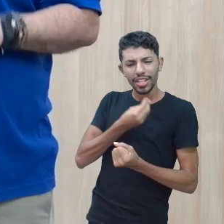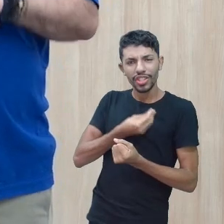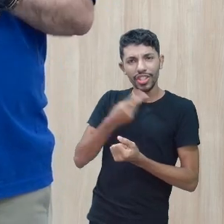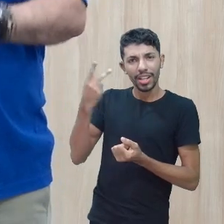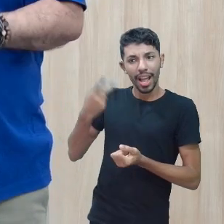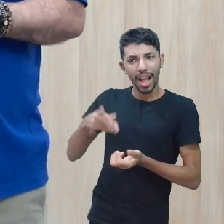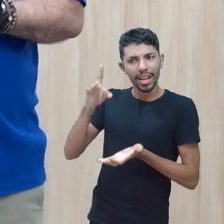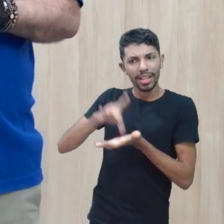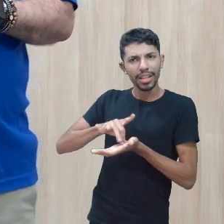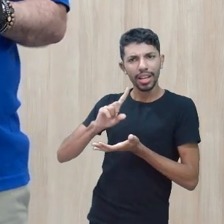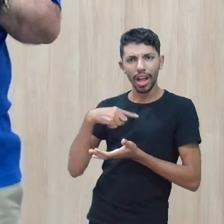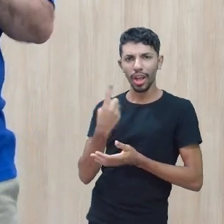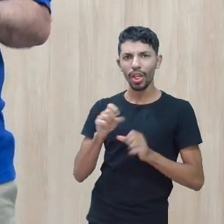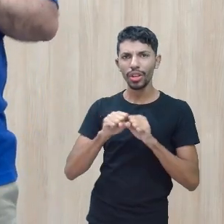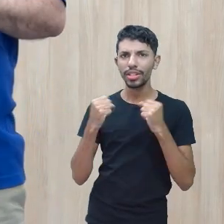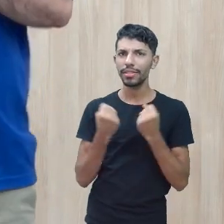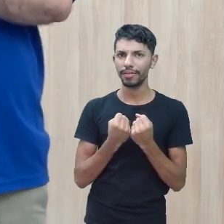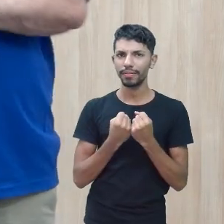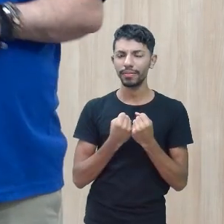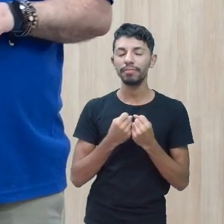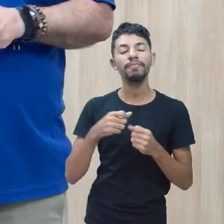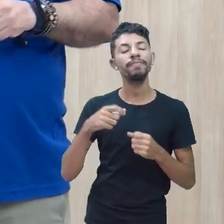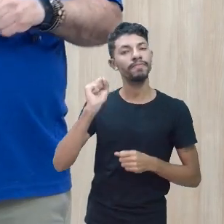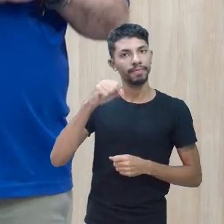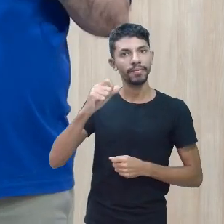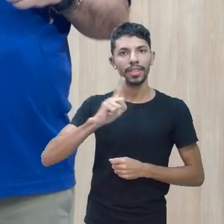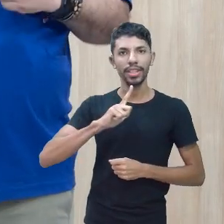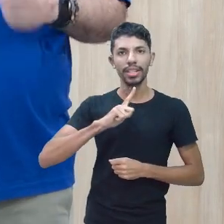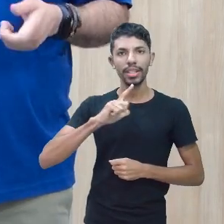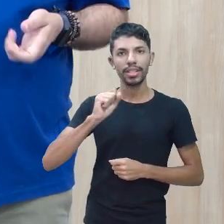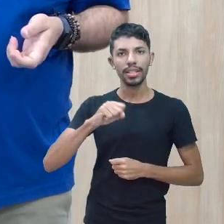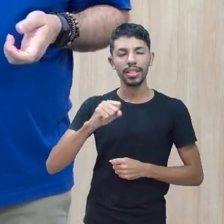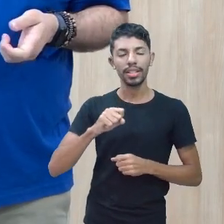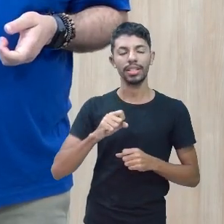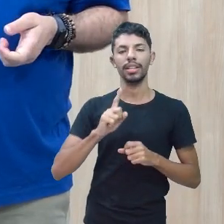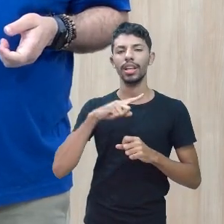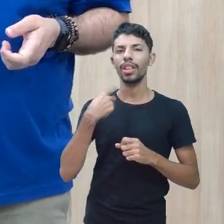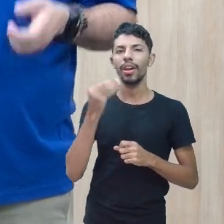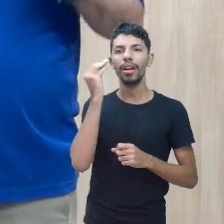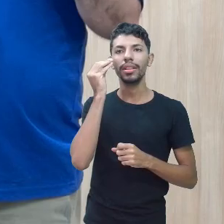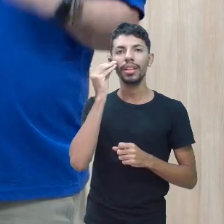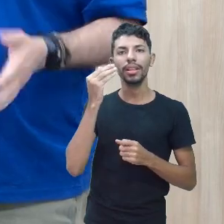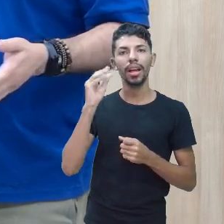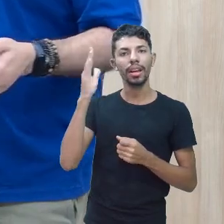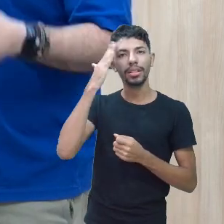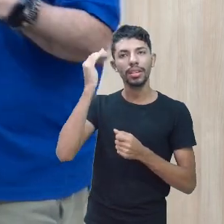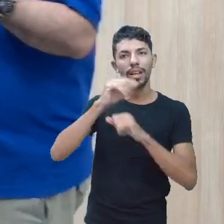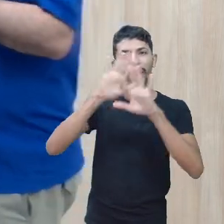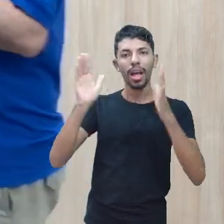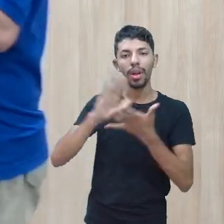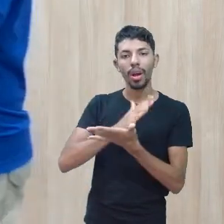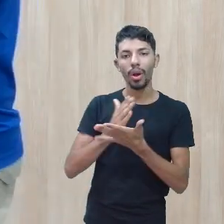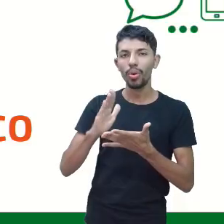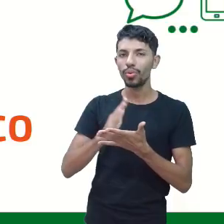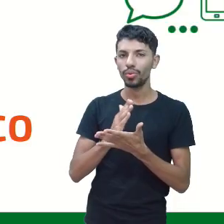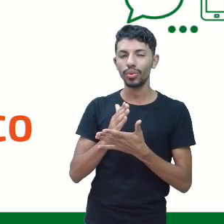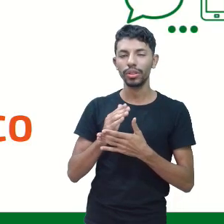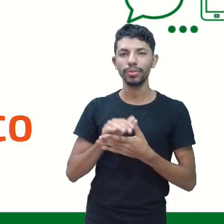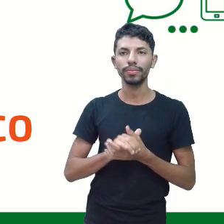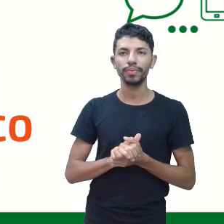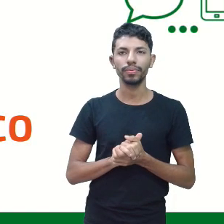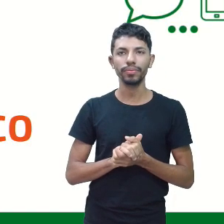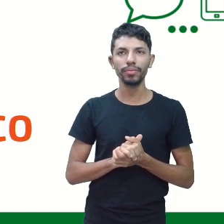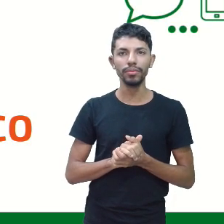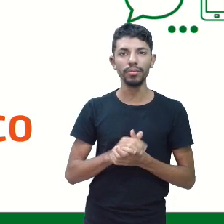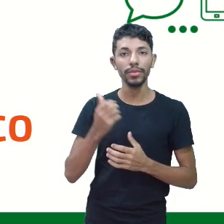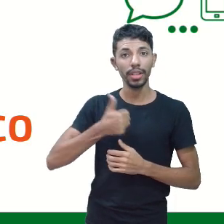sociedade? Temos, e nós vamos tentar entender algumas dessas contribuições. Então, a primeira delas,